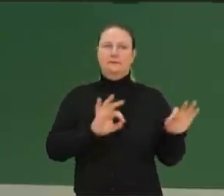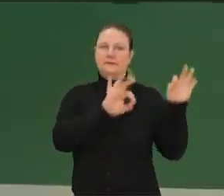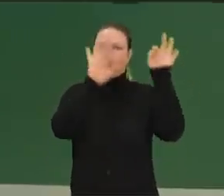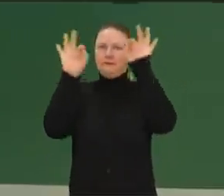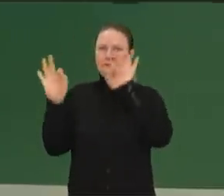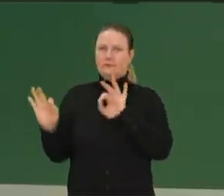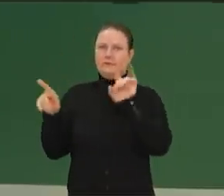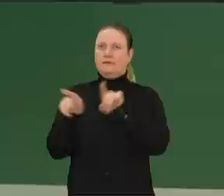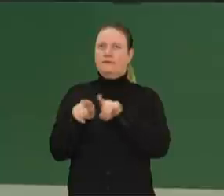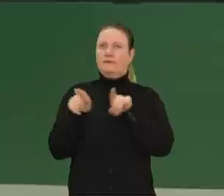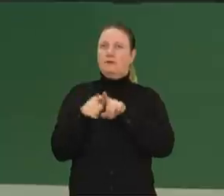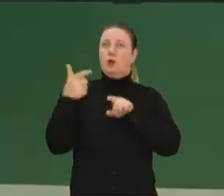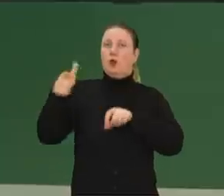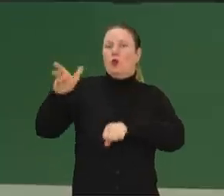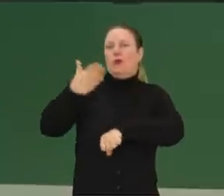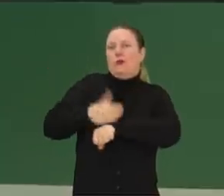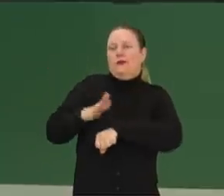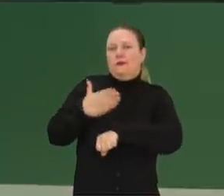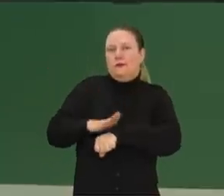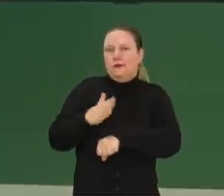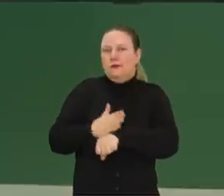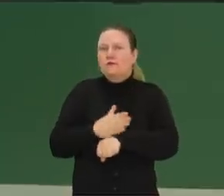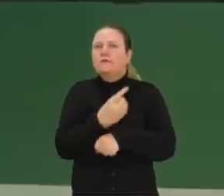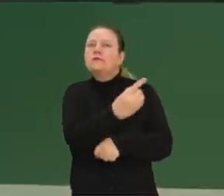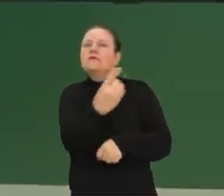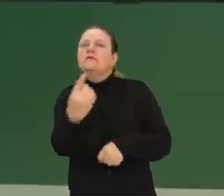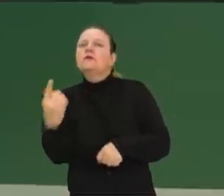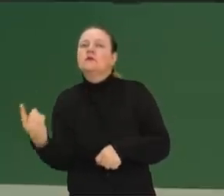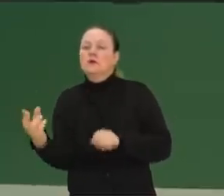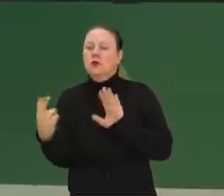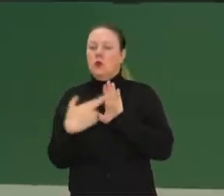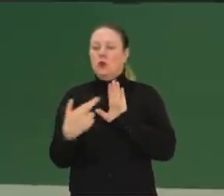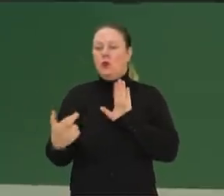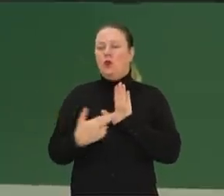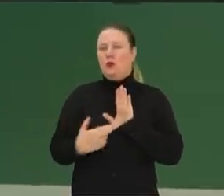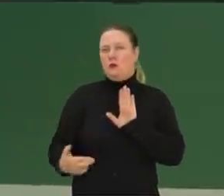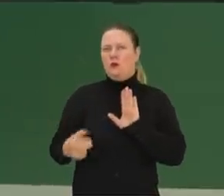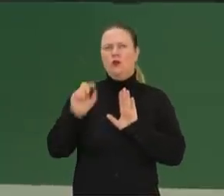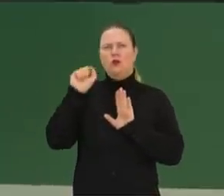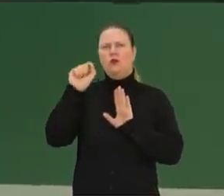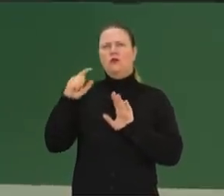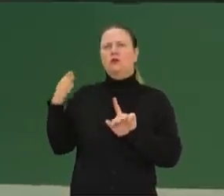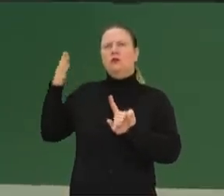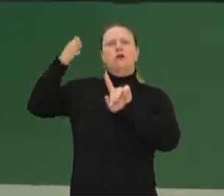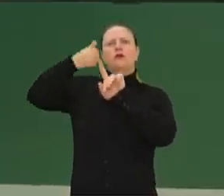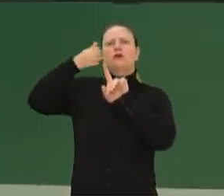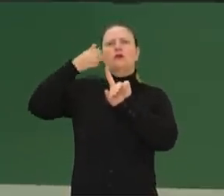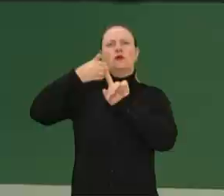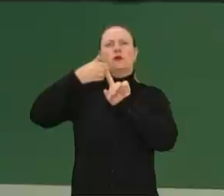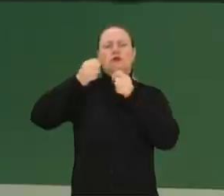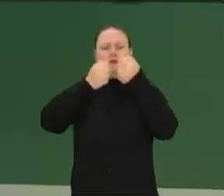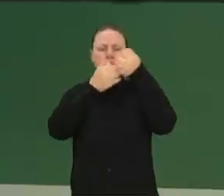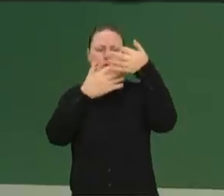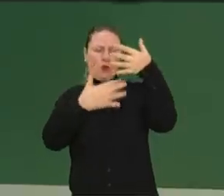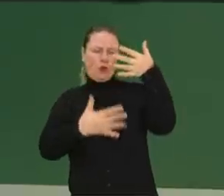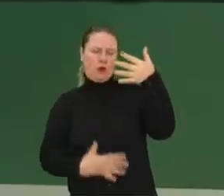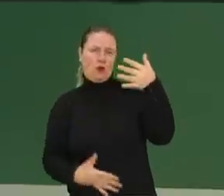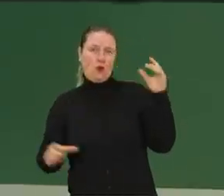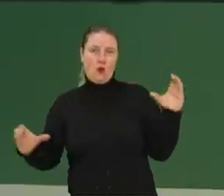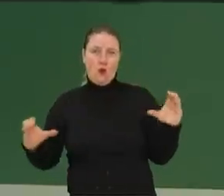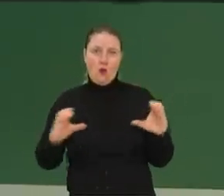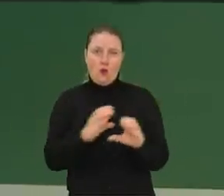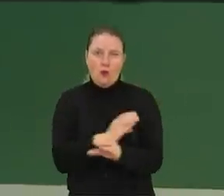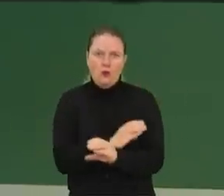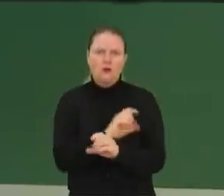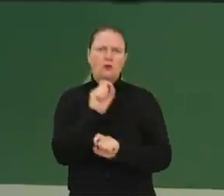Seguindo aqui, temos mais um exercício para você responder aí. Qual a finalidade de um hemograma completo? E quais são